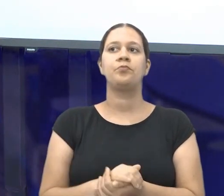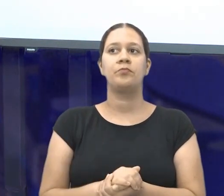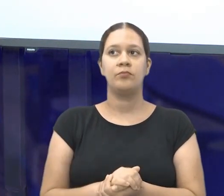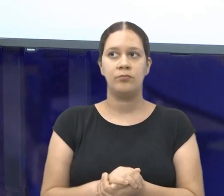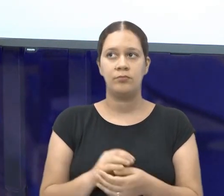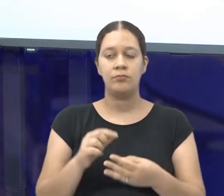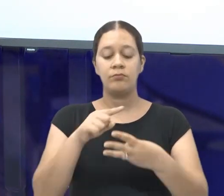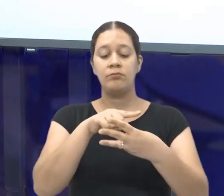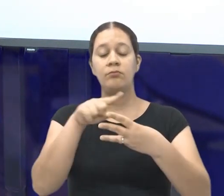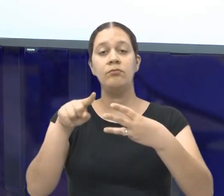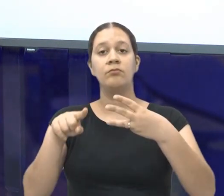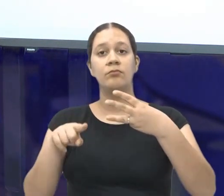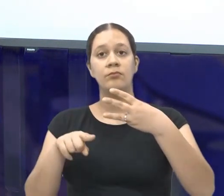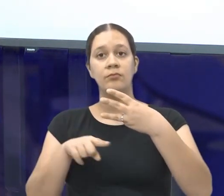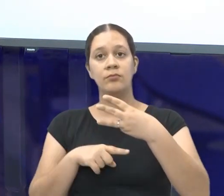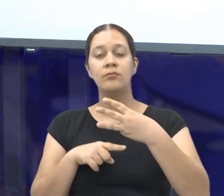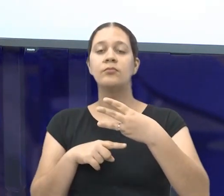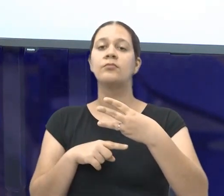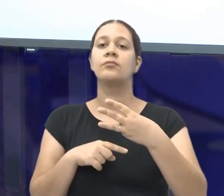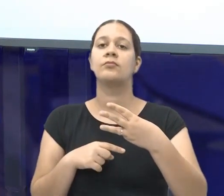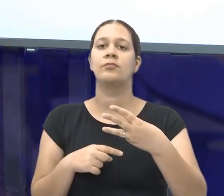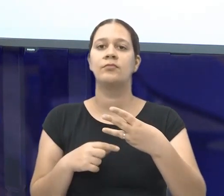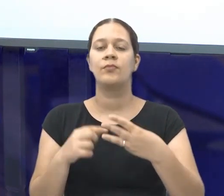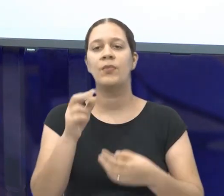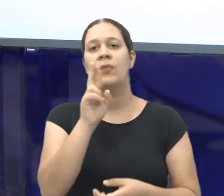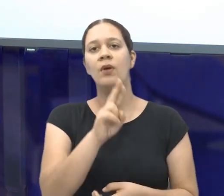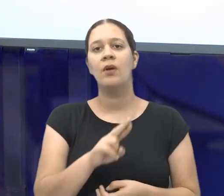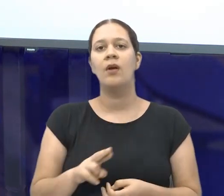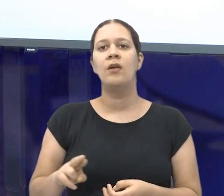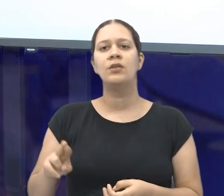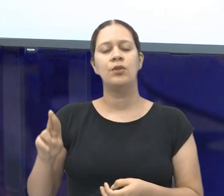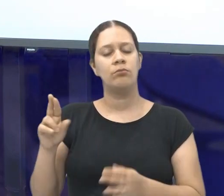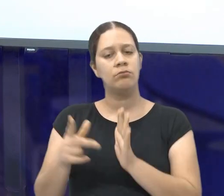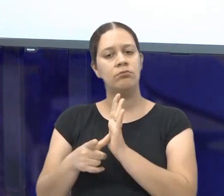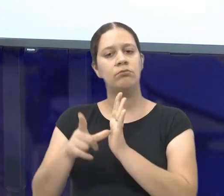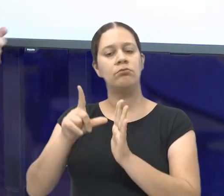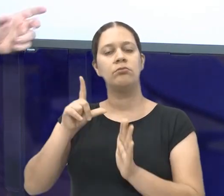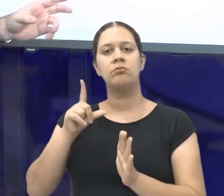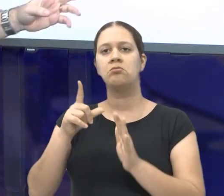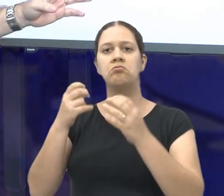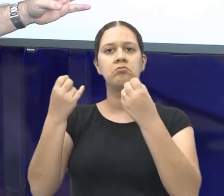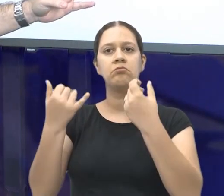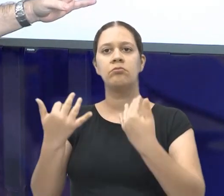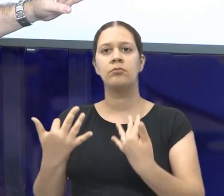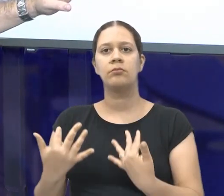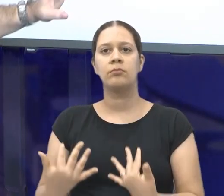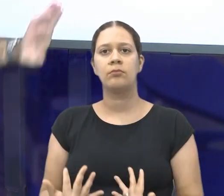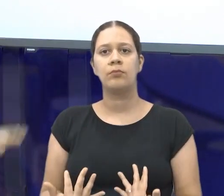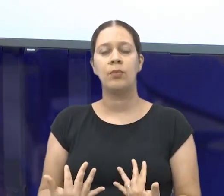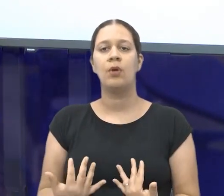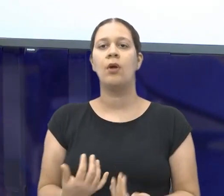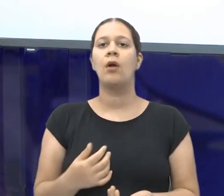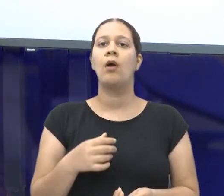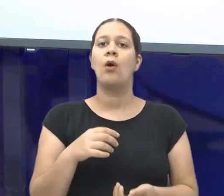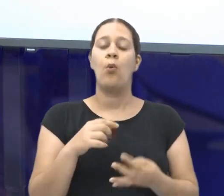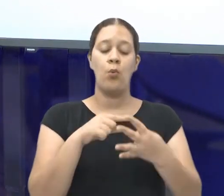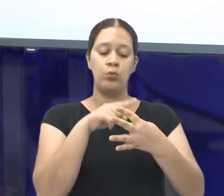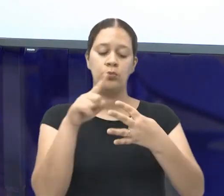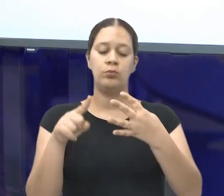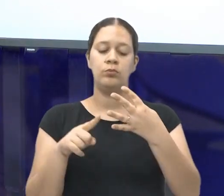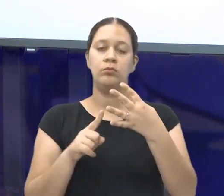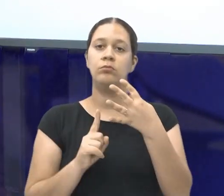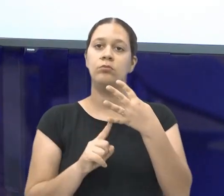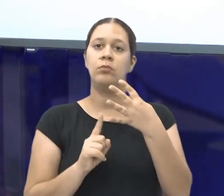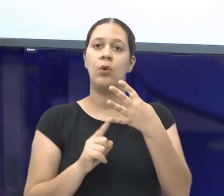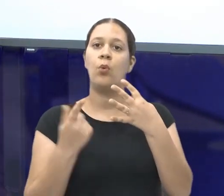religiões cujos livros sagrados nós não tínhamos falado antes nas aulas, né? Inclusive aqui tem outra opção, Então digamos